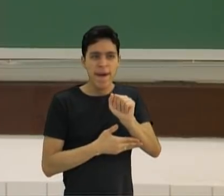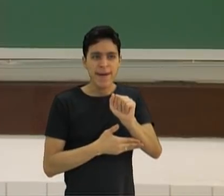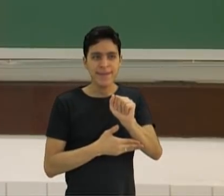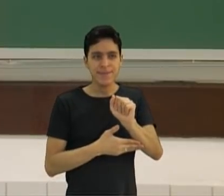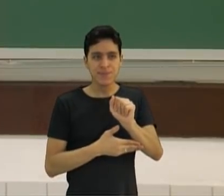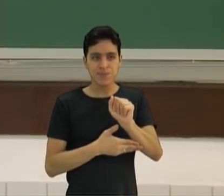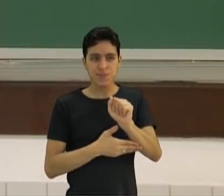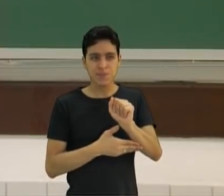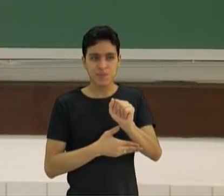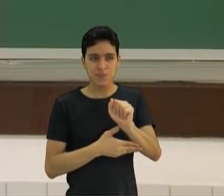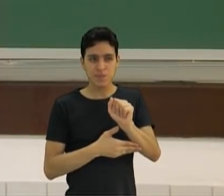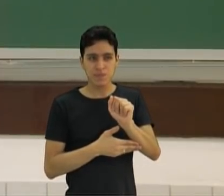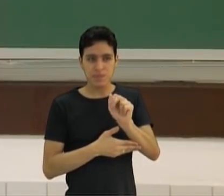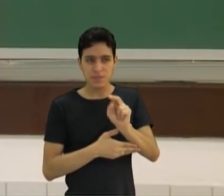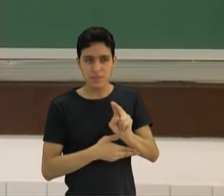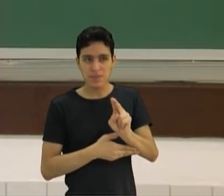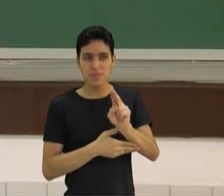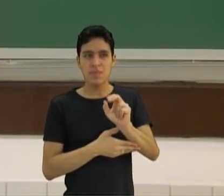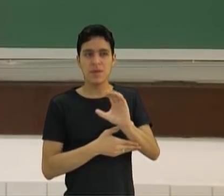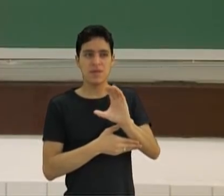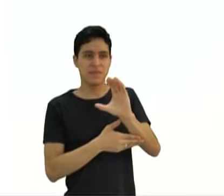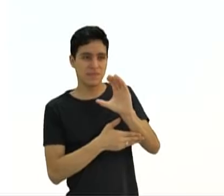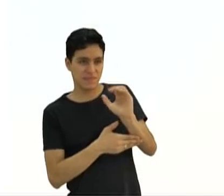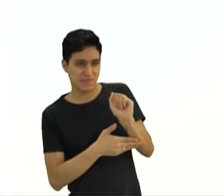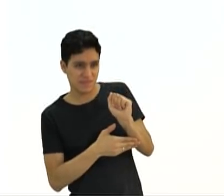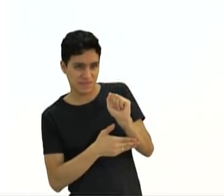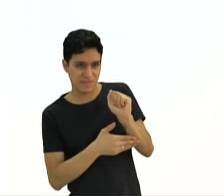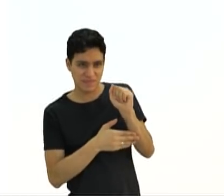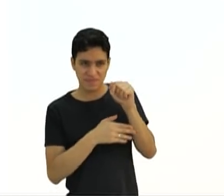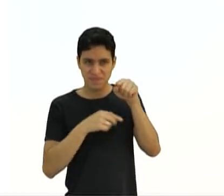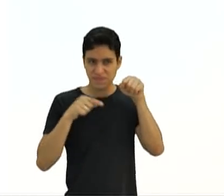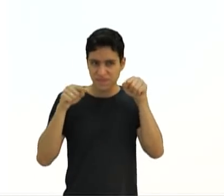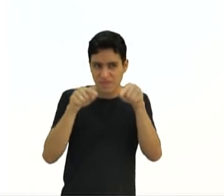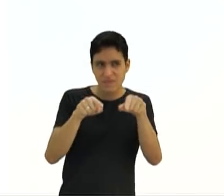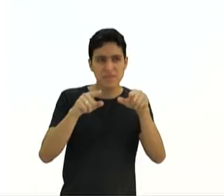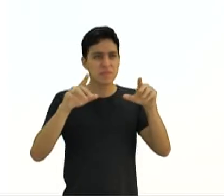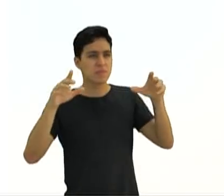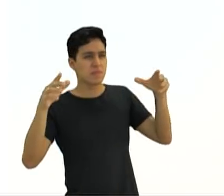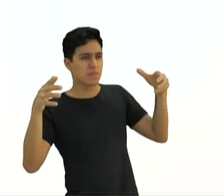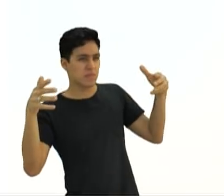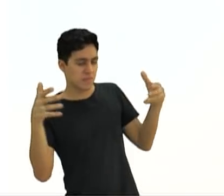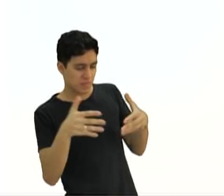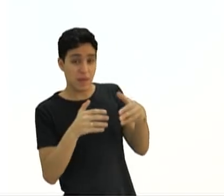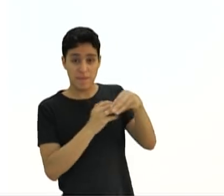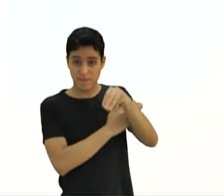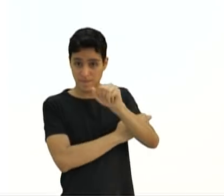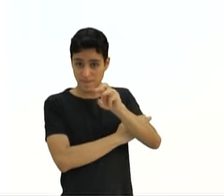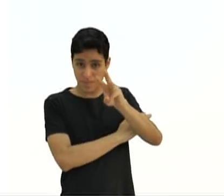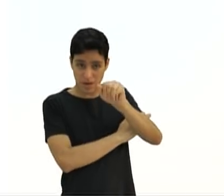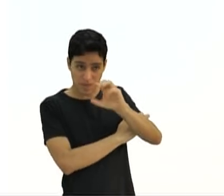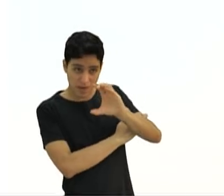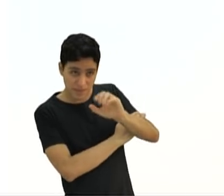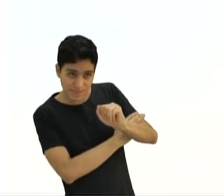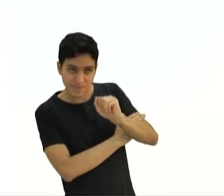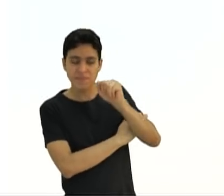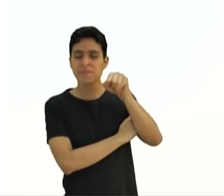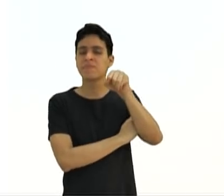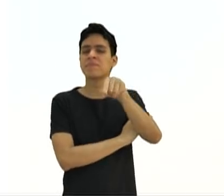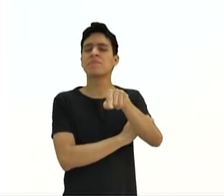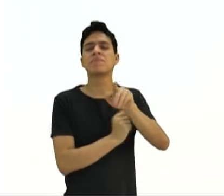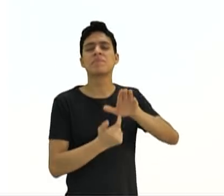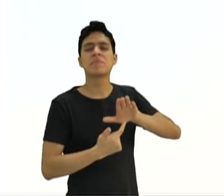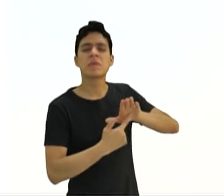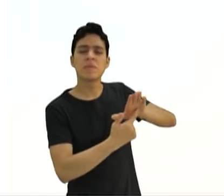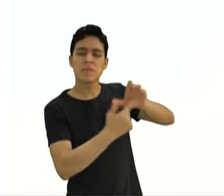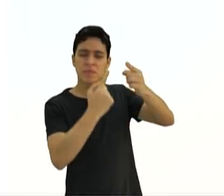é um grupo composto por mulheres e nesse slide elas estão apresentando uma música chamada